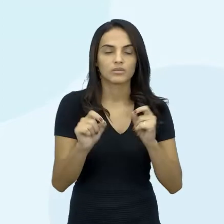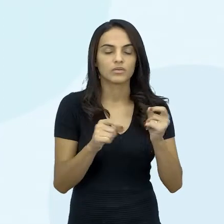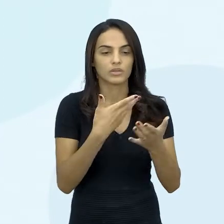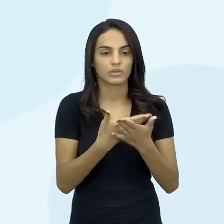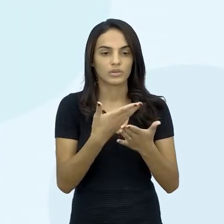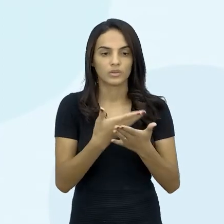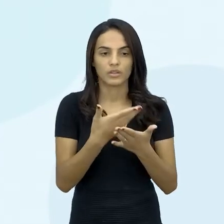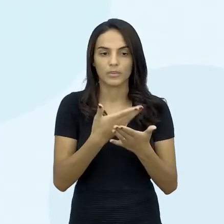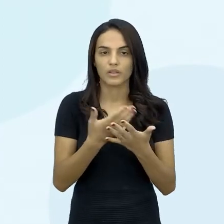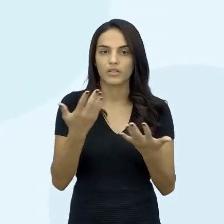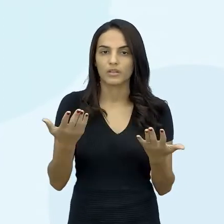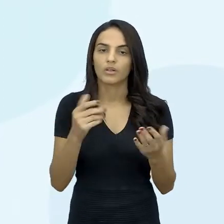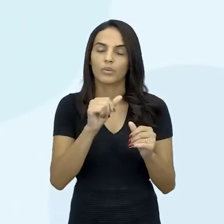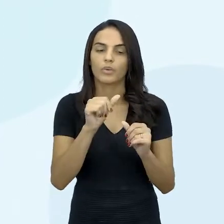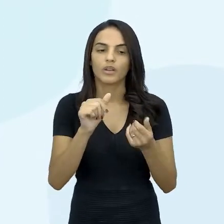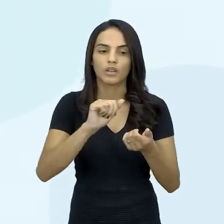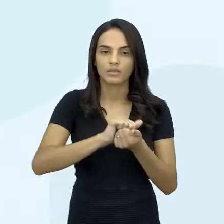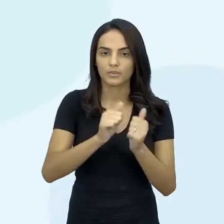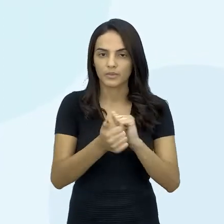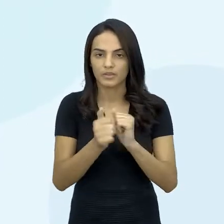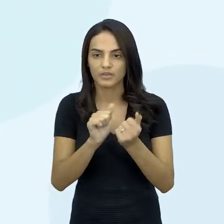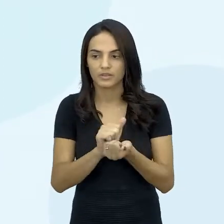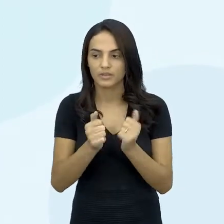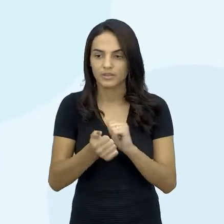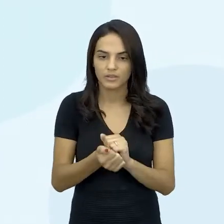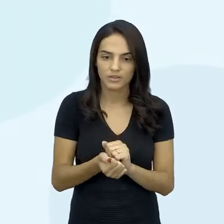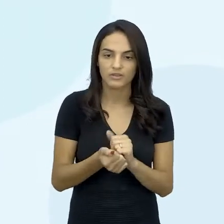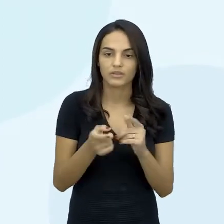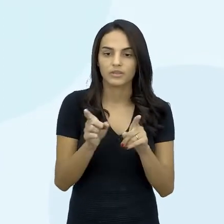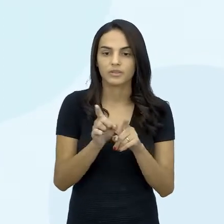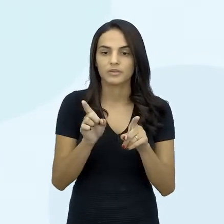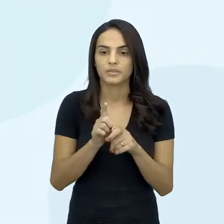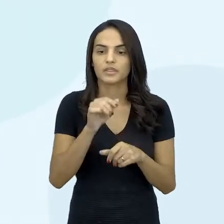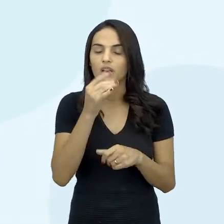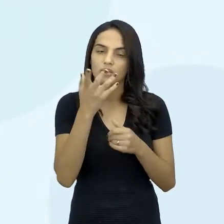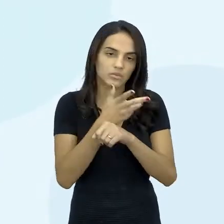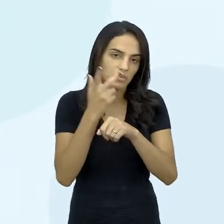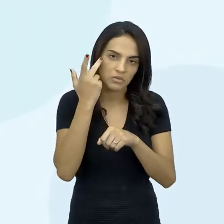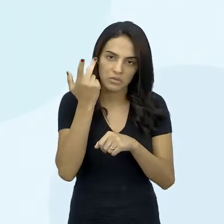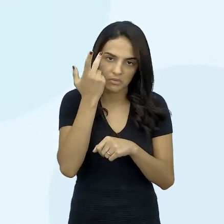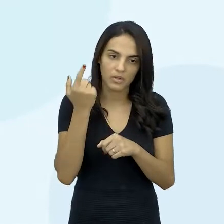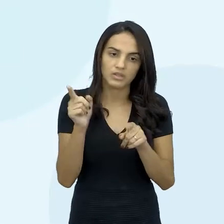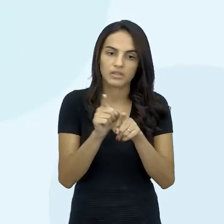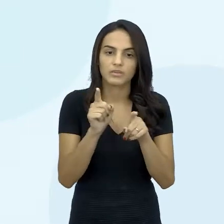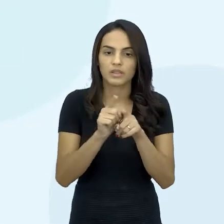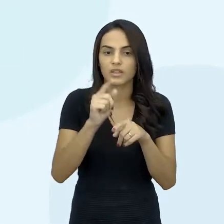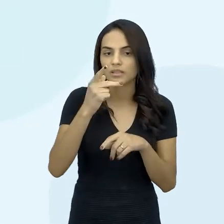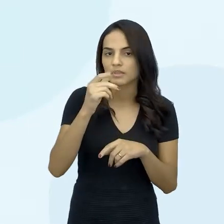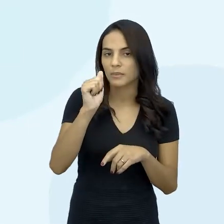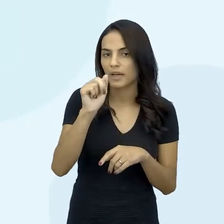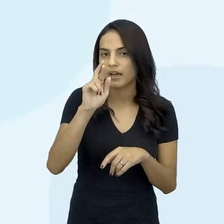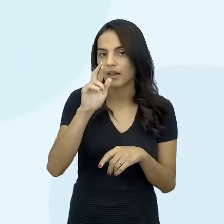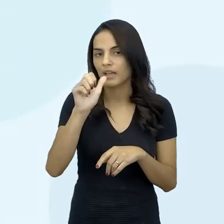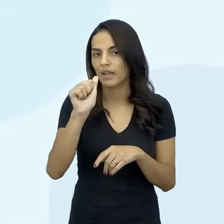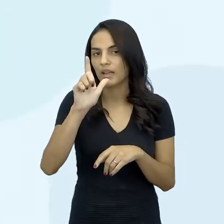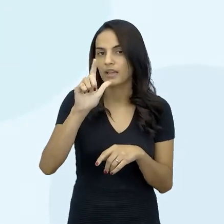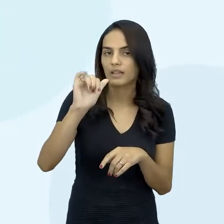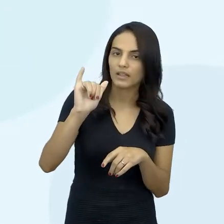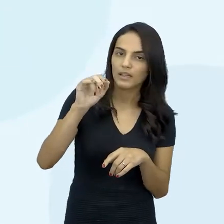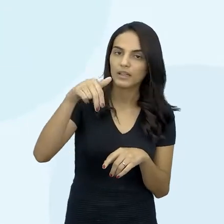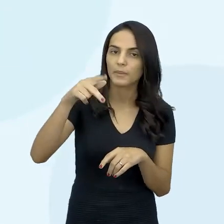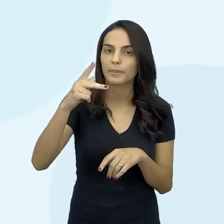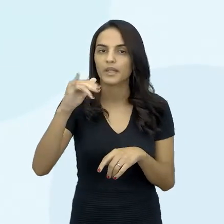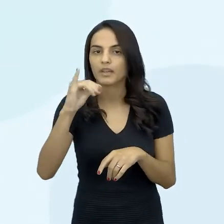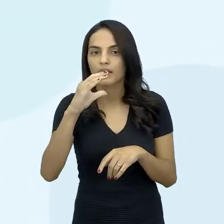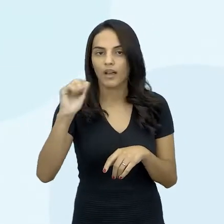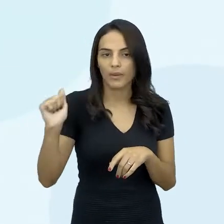estudos sobre modalidades esportivas, tanto as tradicionais quanto as paralímpicas também. Os